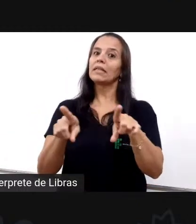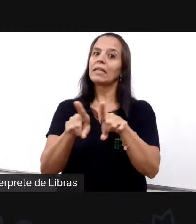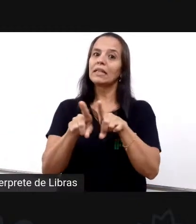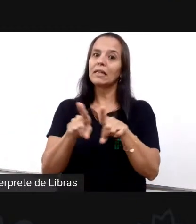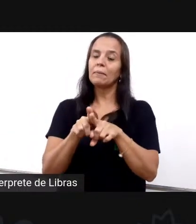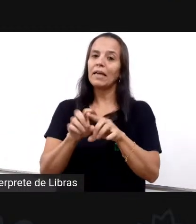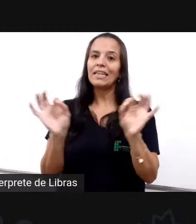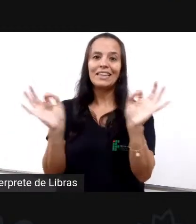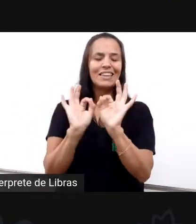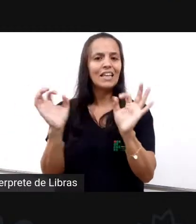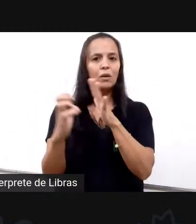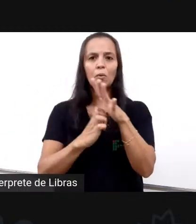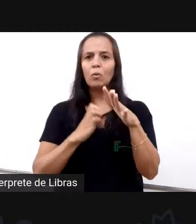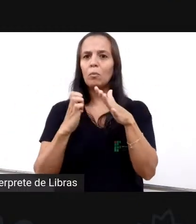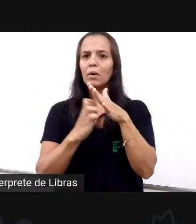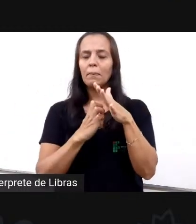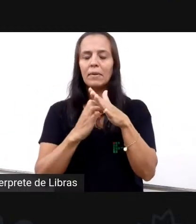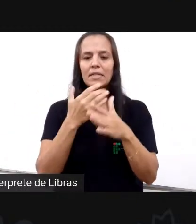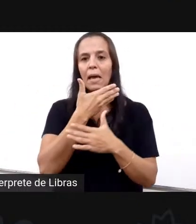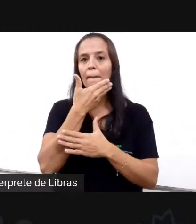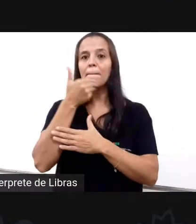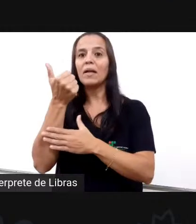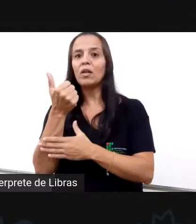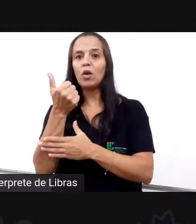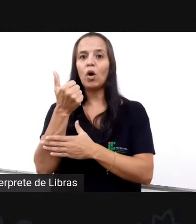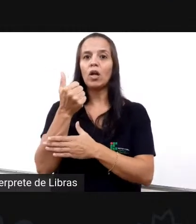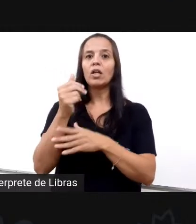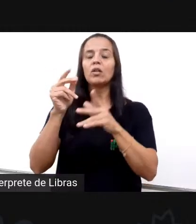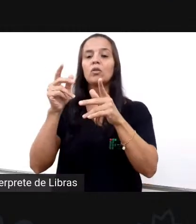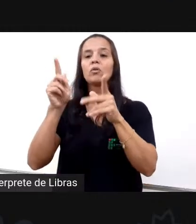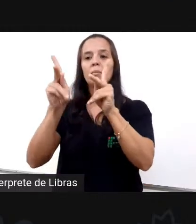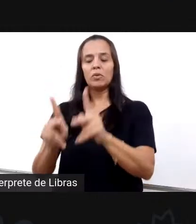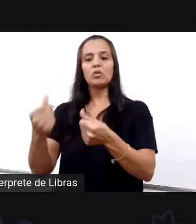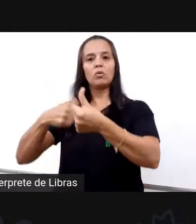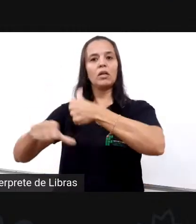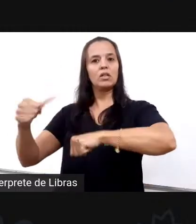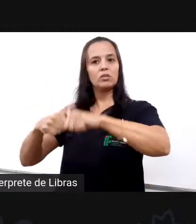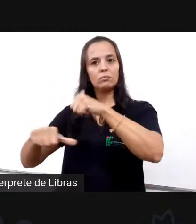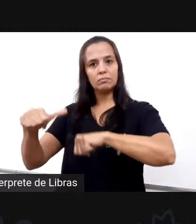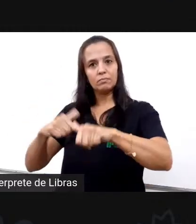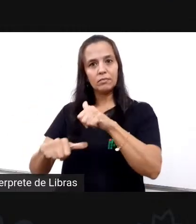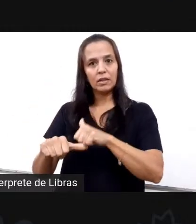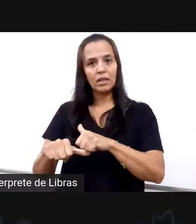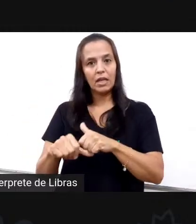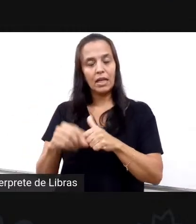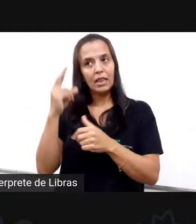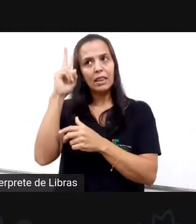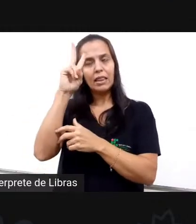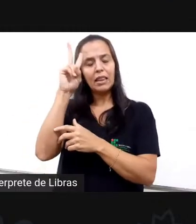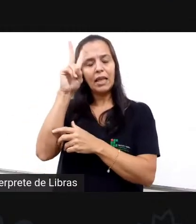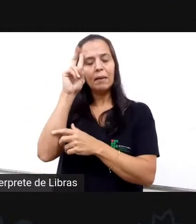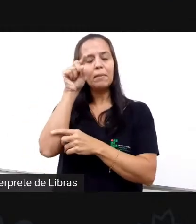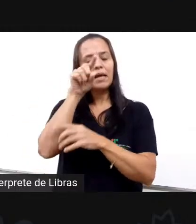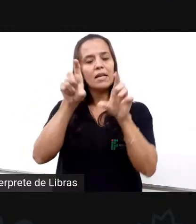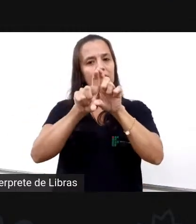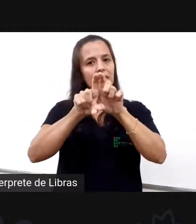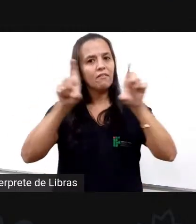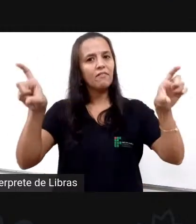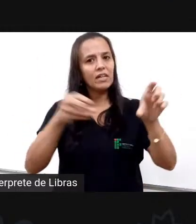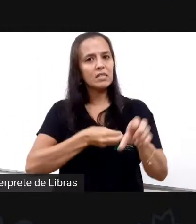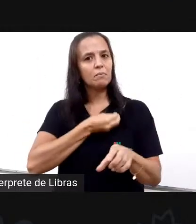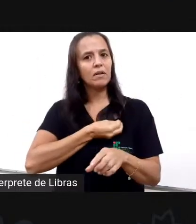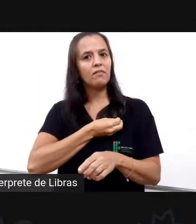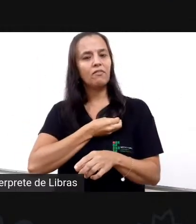nenhuma empresa é melhor do que o seu administrador permite. Levem essas duas frases para a vida pessoal